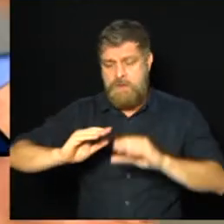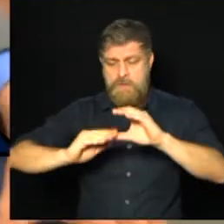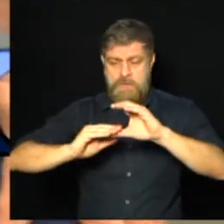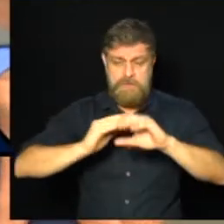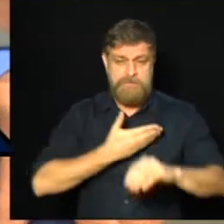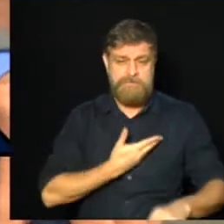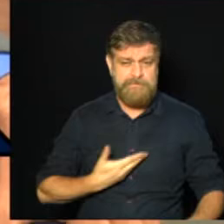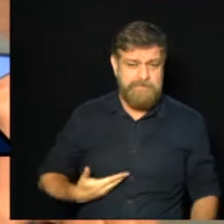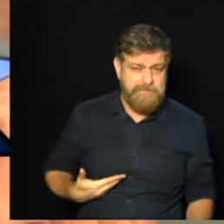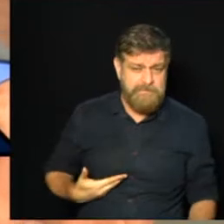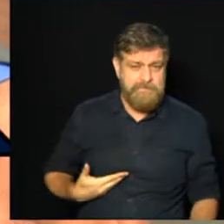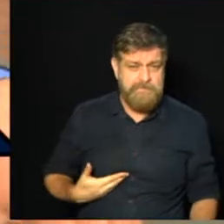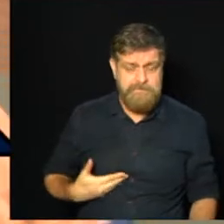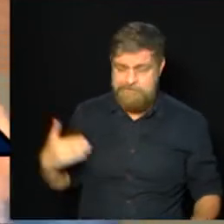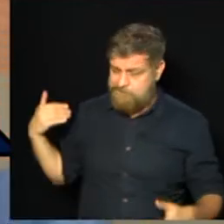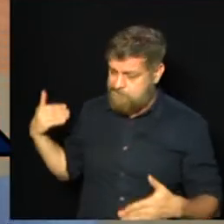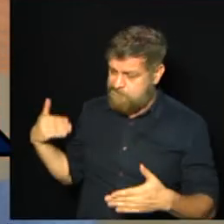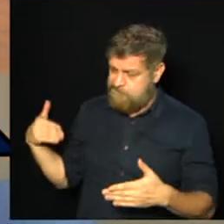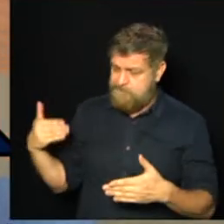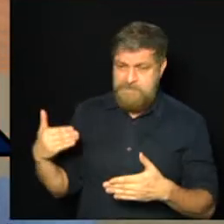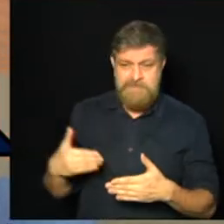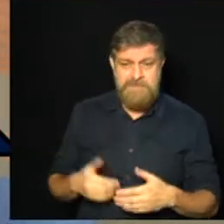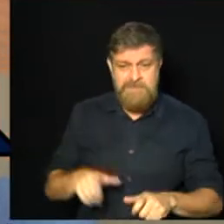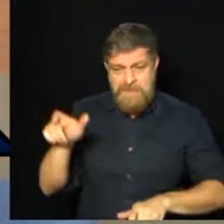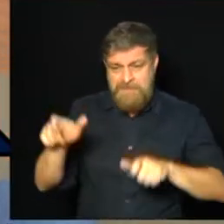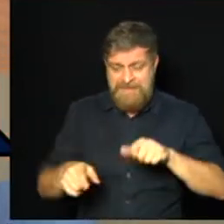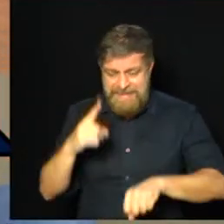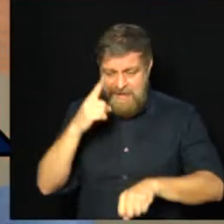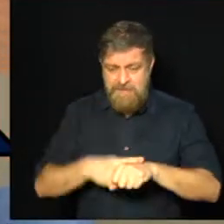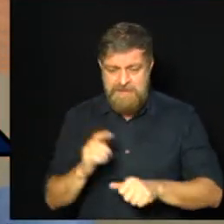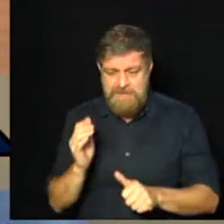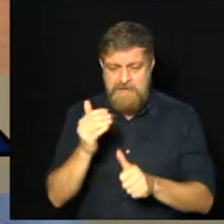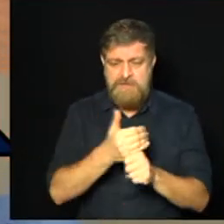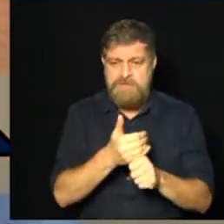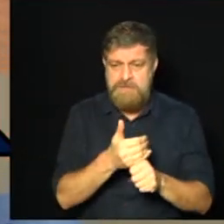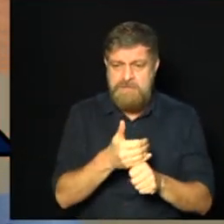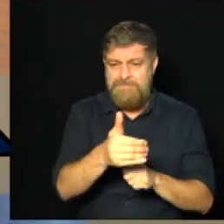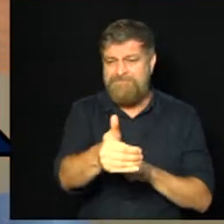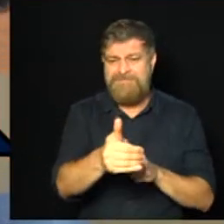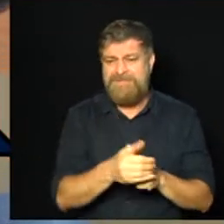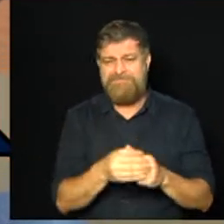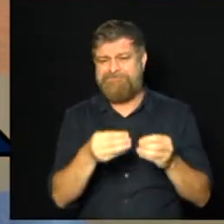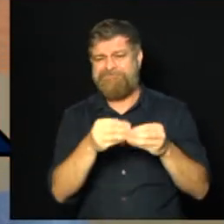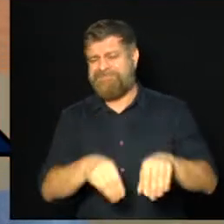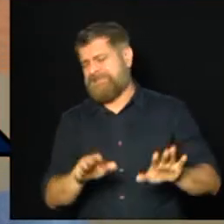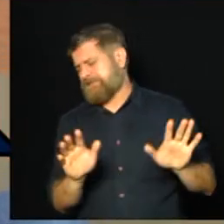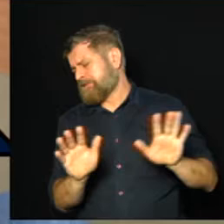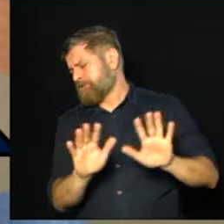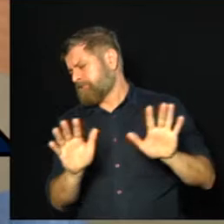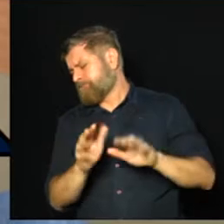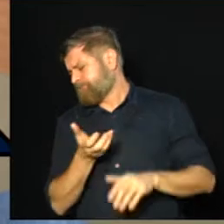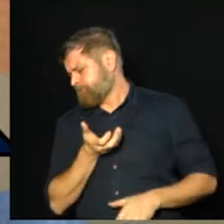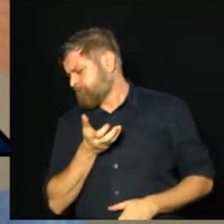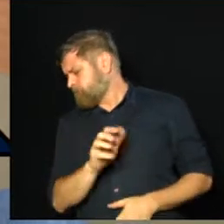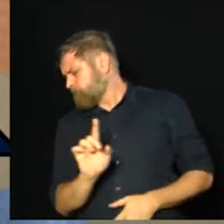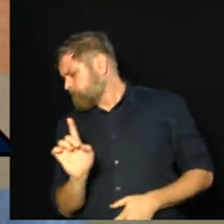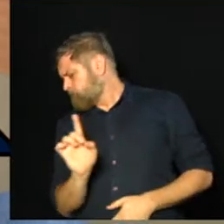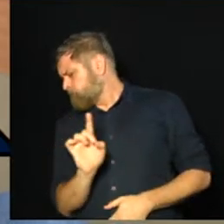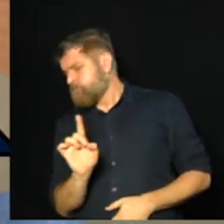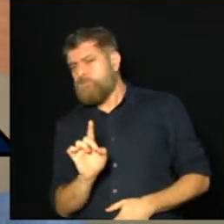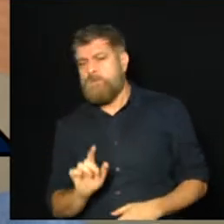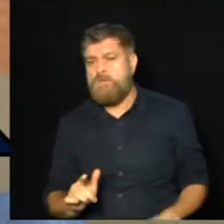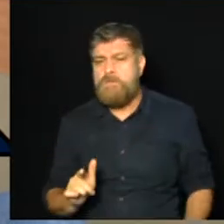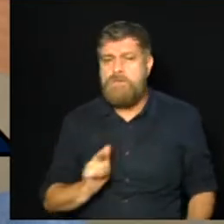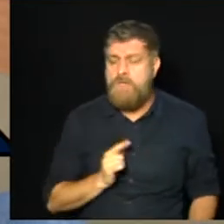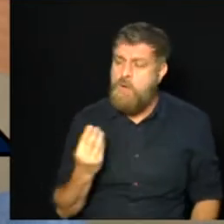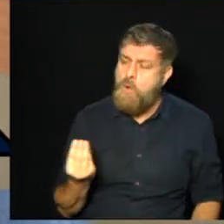realizados, muitas pessoas, na hora de assumirem o compromisso com o município, acabam desistindo da vaga. Teria como a